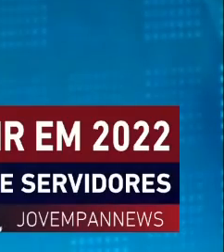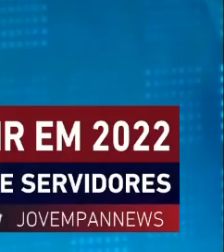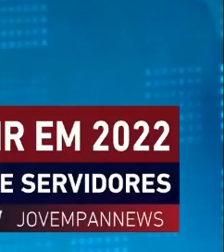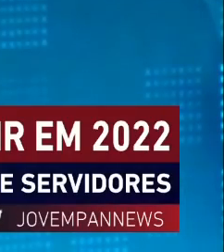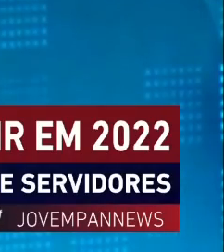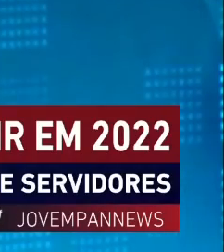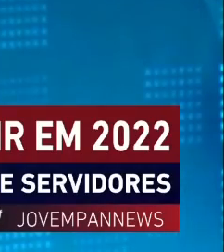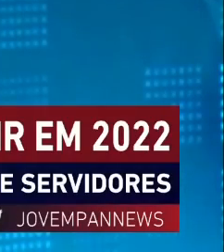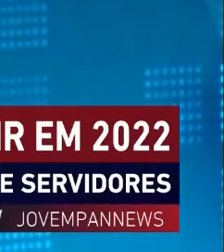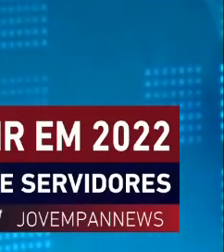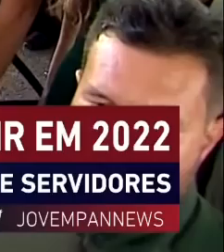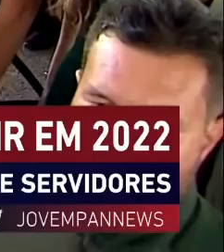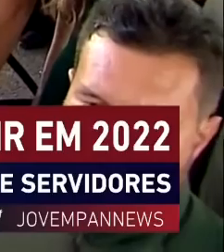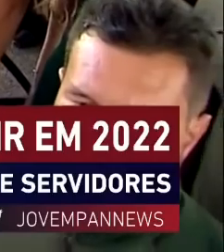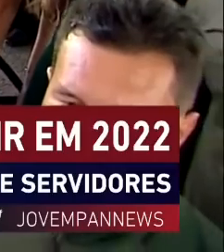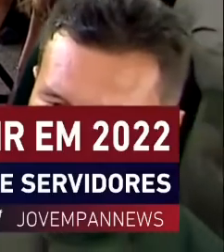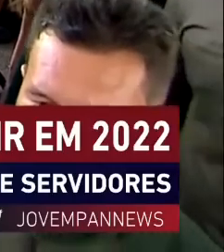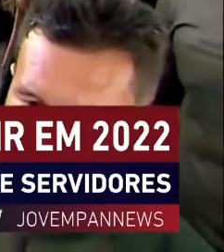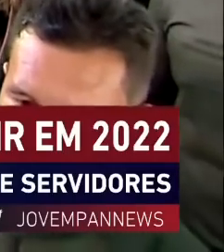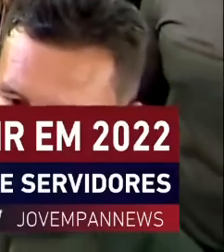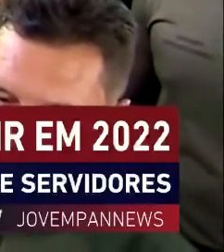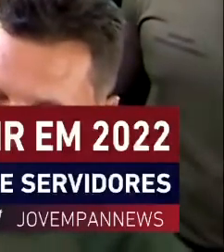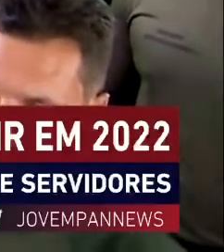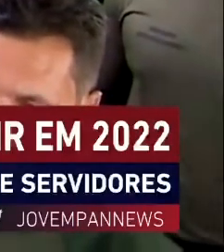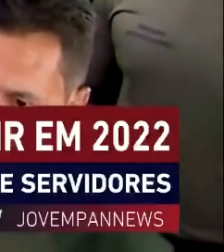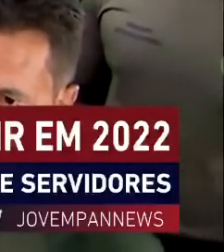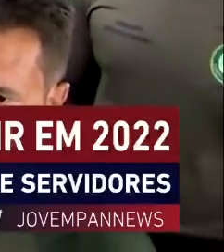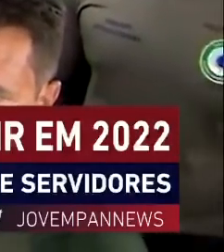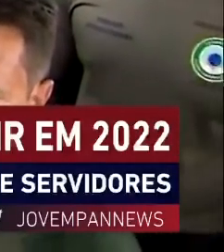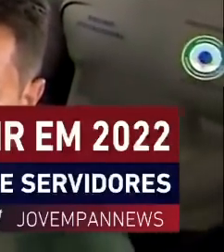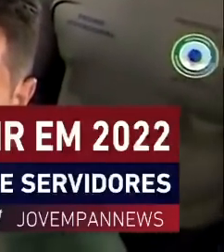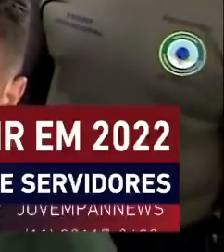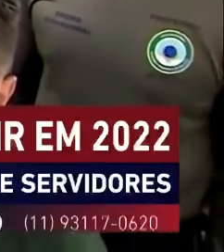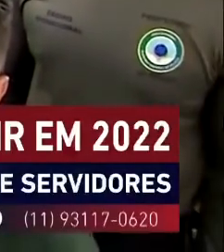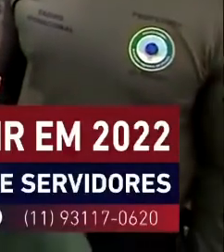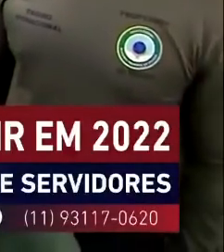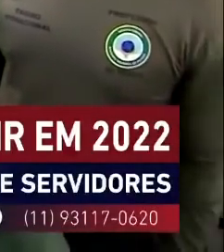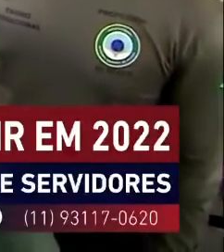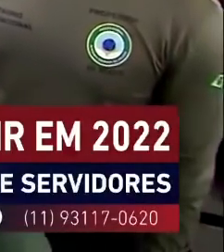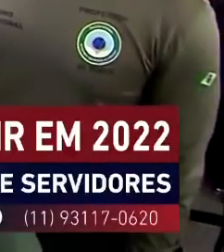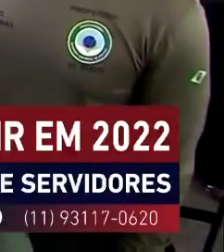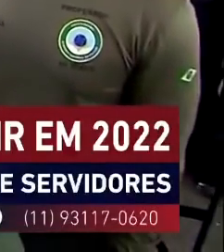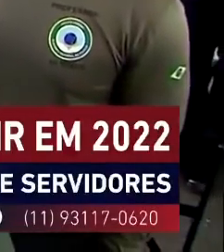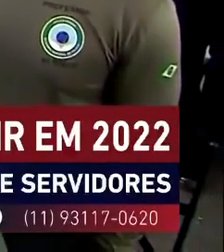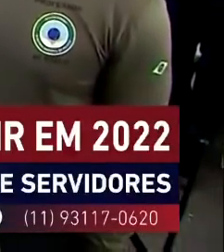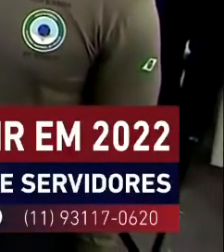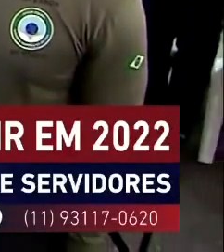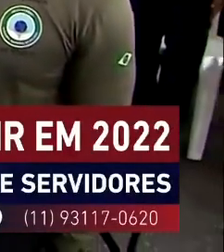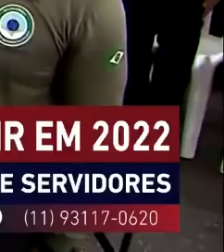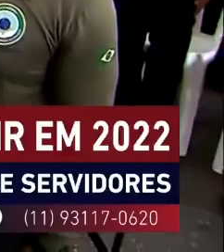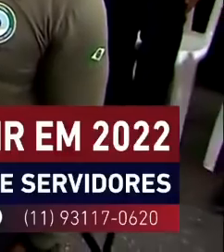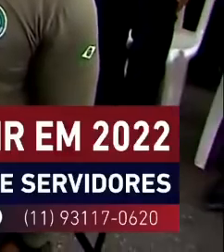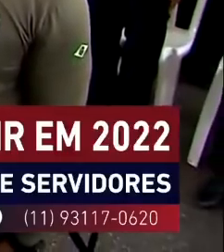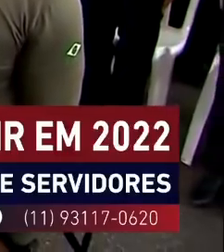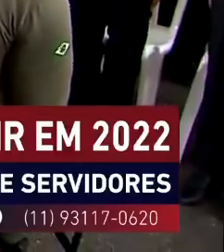em casa. Yasmin Costa. O presidente Jair Bolsonaro ainda pretende conceder aumentos salariais aos servidores da